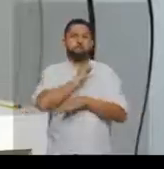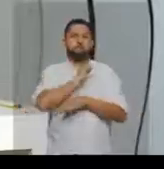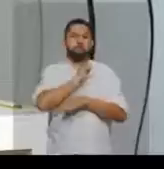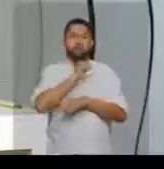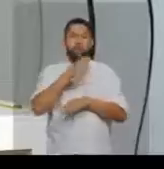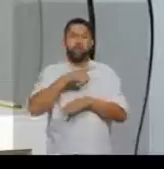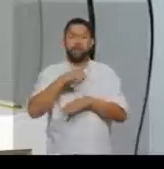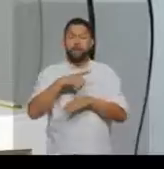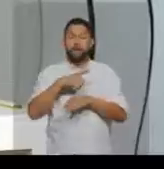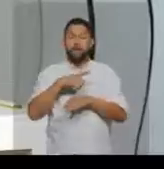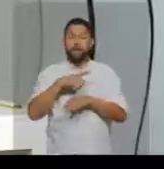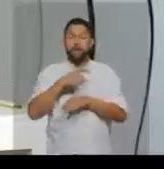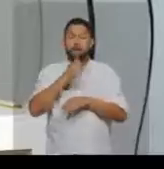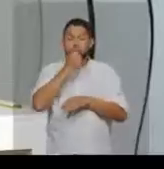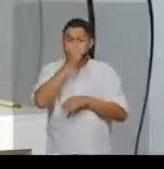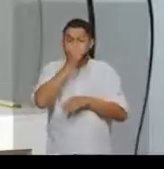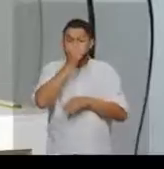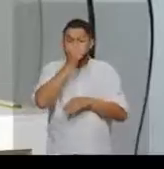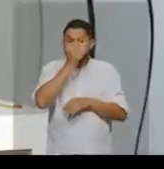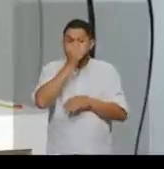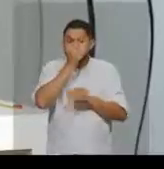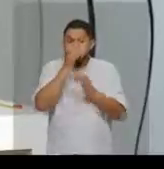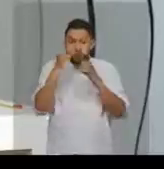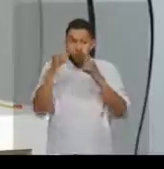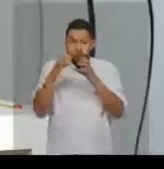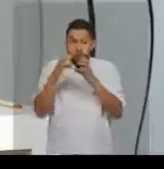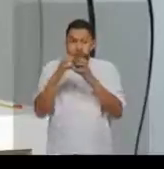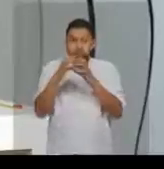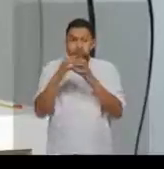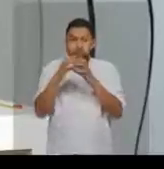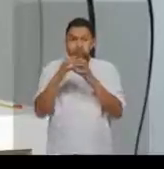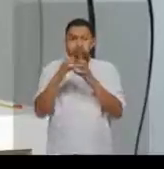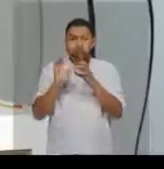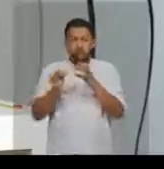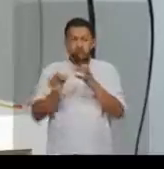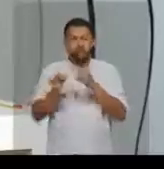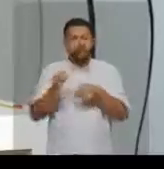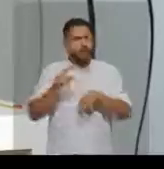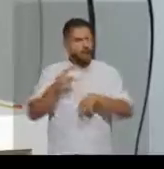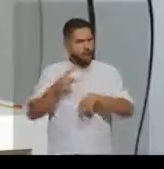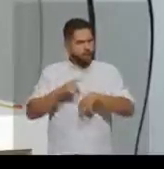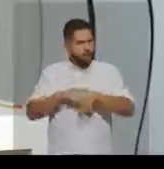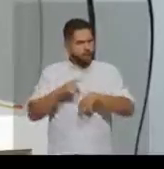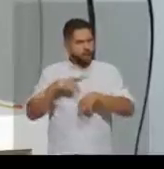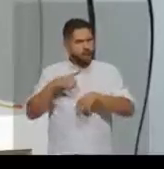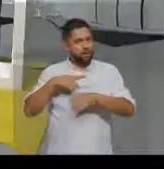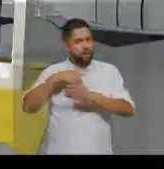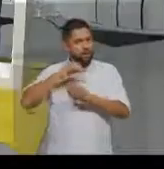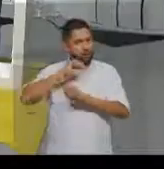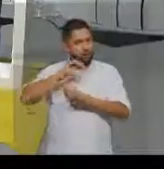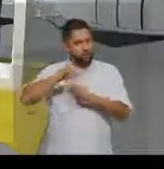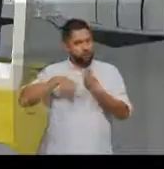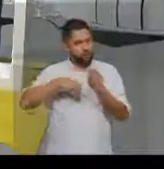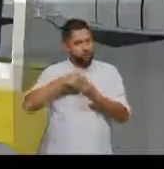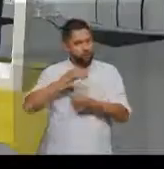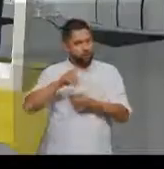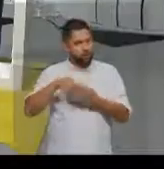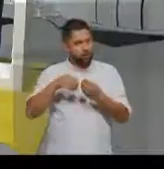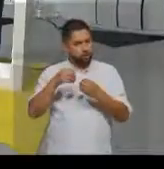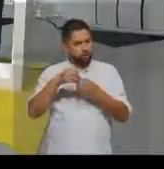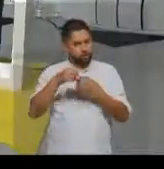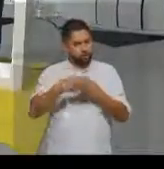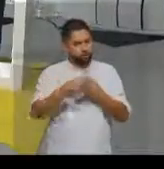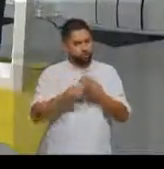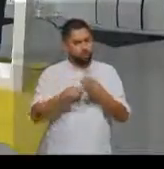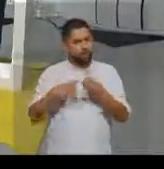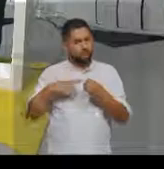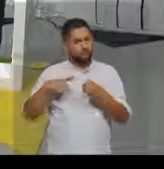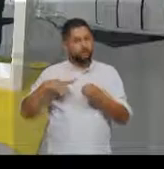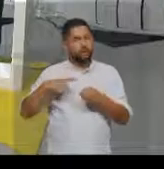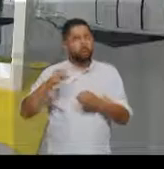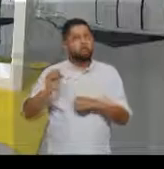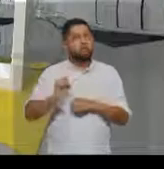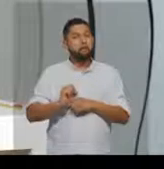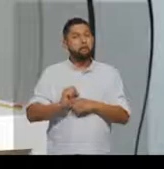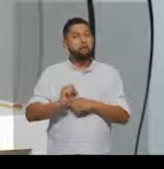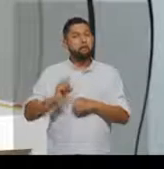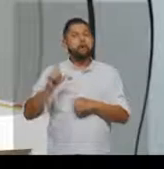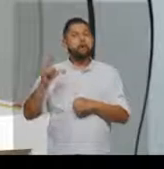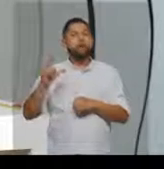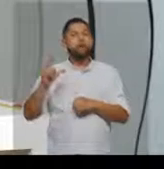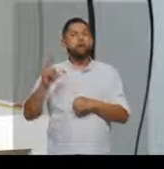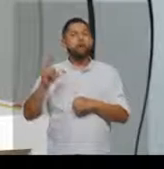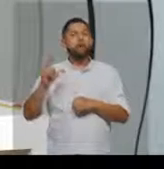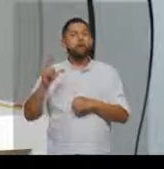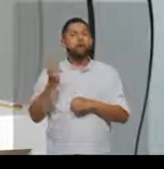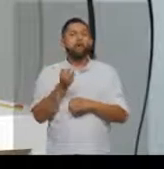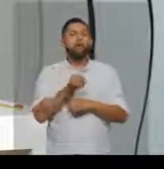menos espaço, logo irão se colidir. Colidindo, o que vai acontecer? Eu vou ter, então, um maior número